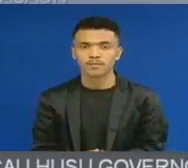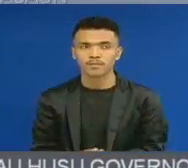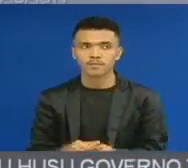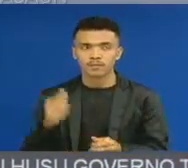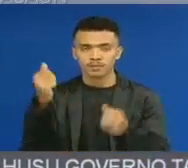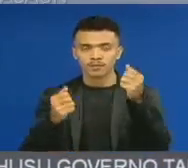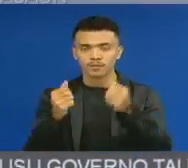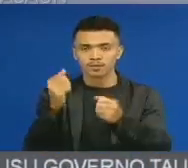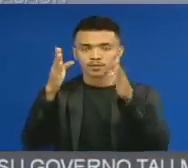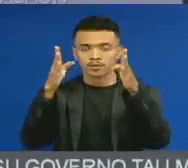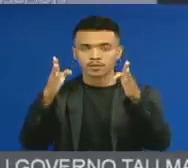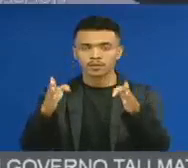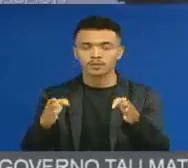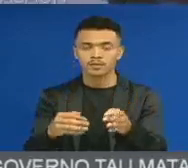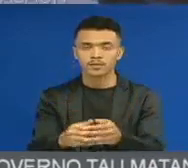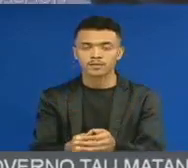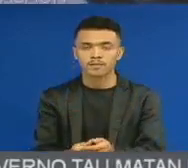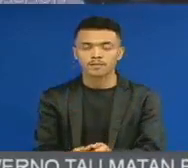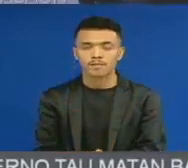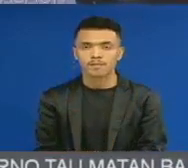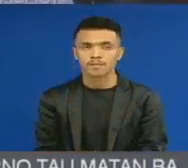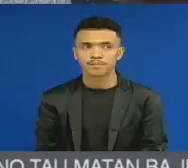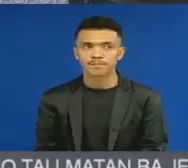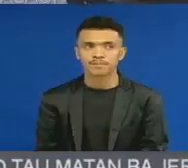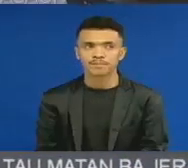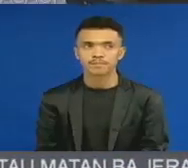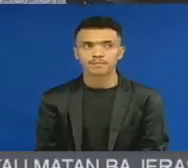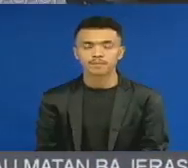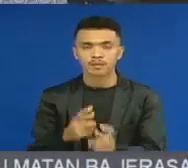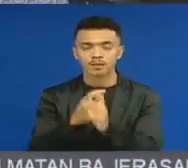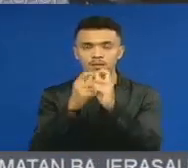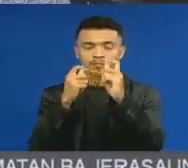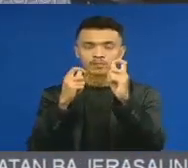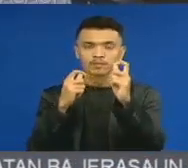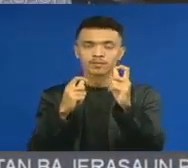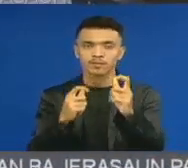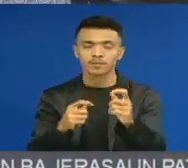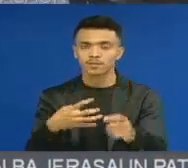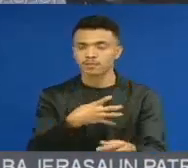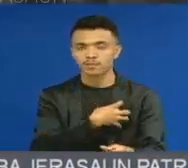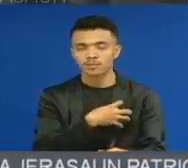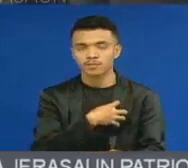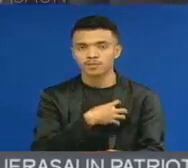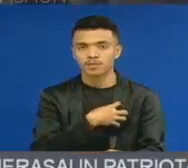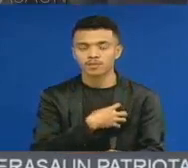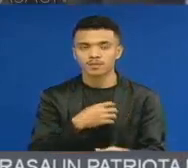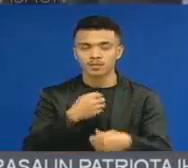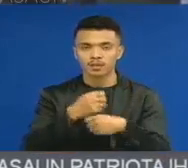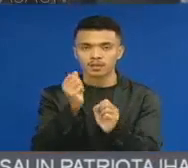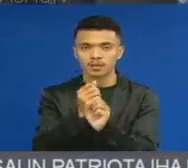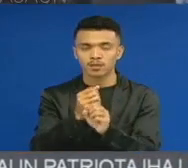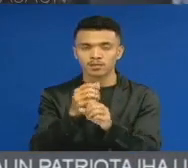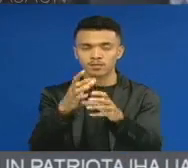motorista i dados ni be maka mihetang a transporte ni be maka a polisia sira halau prende